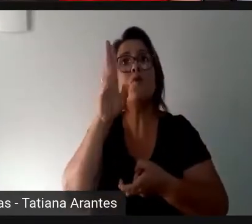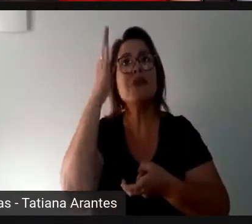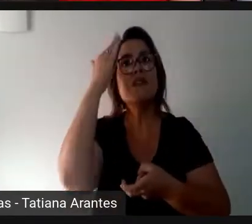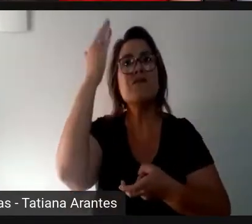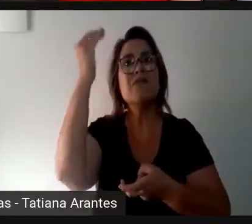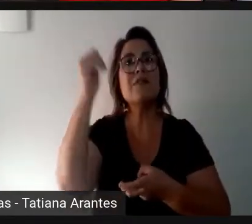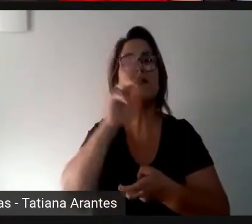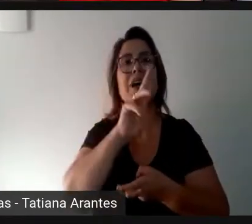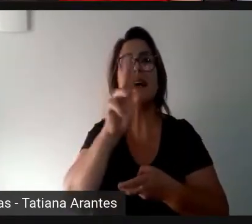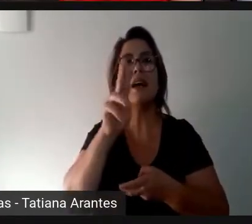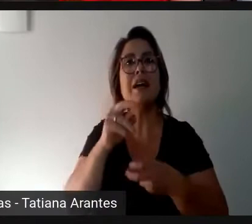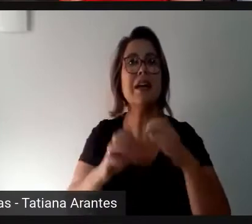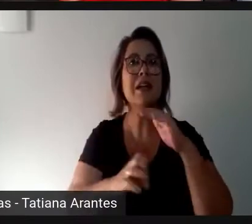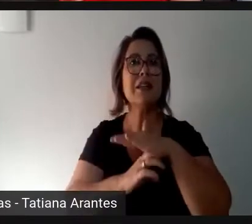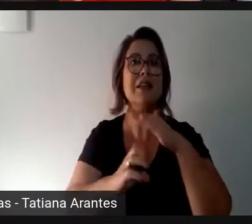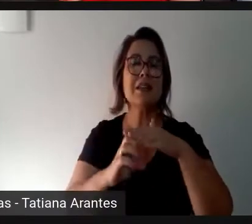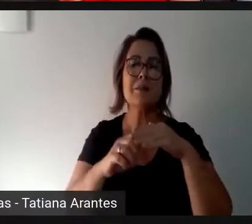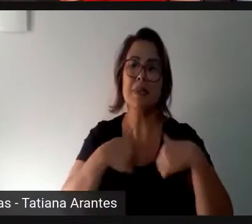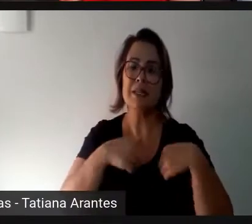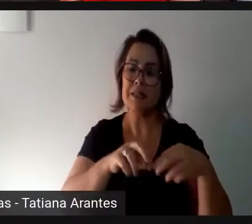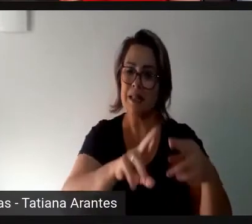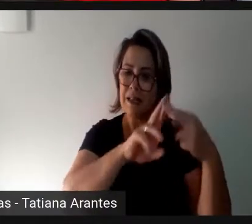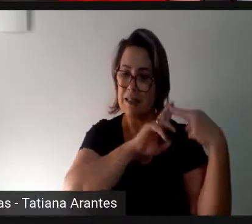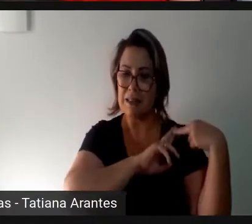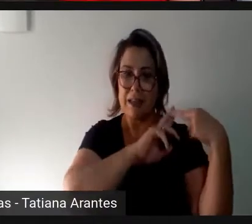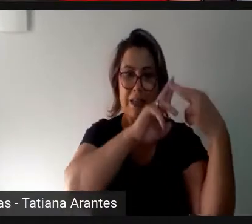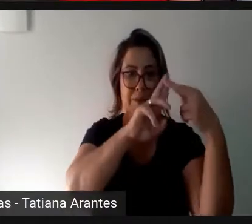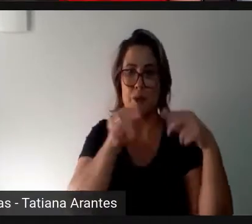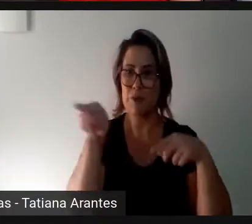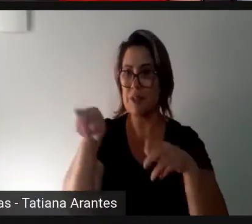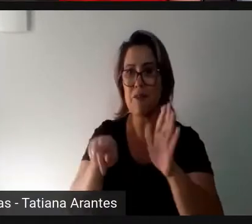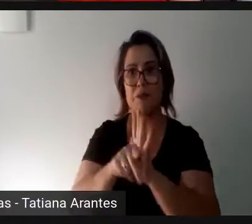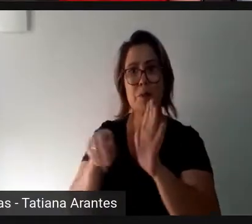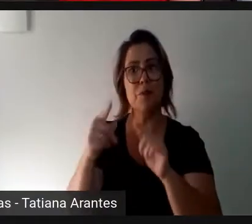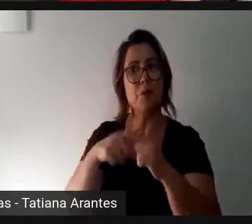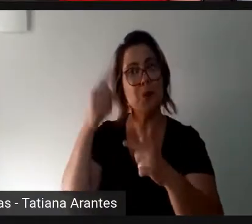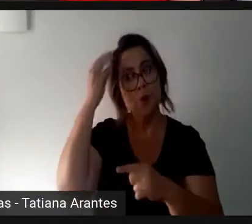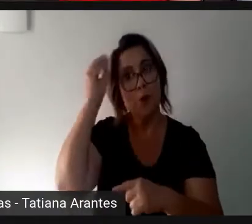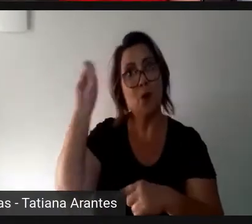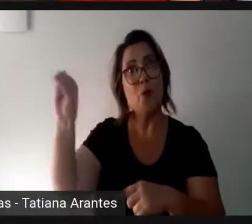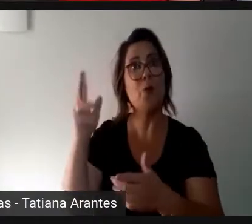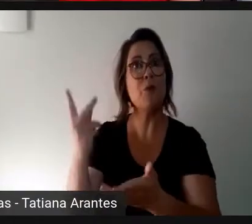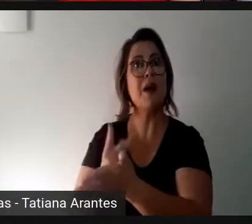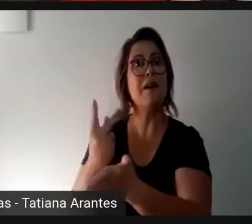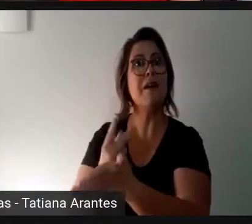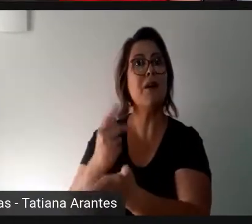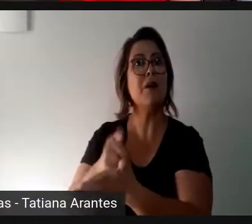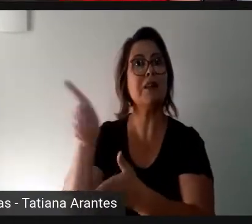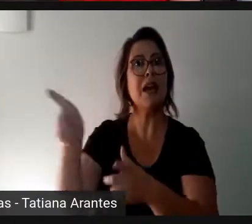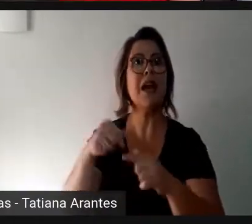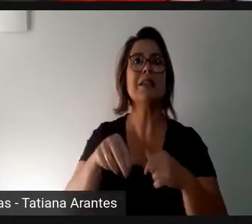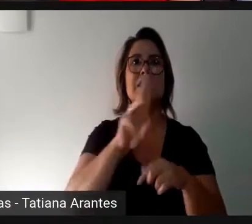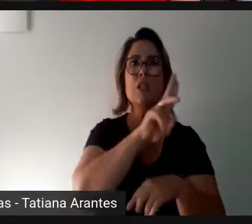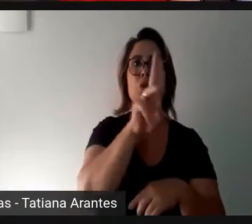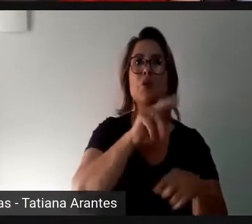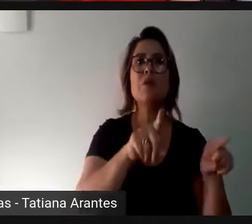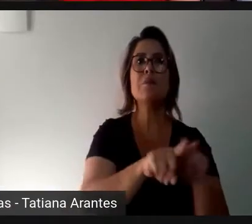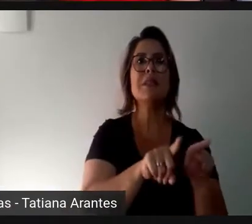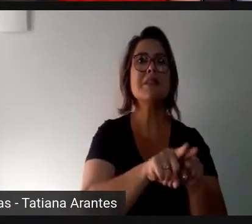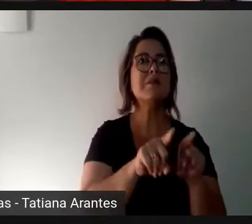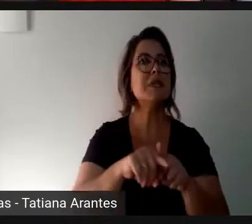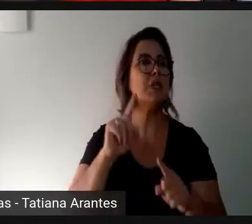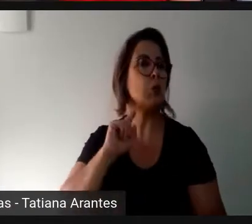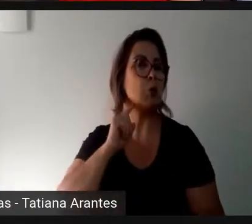administração pública, ela ser responsabilizada pelo parceiro dela. Então, assim, é uma questão de economia e de atuação inteligente da empresa que